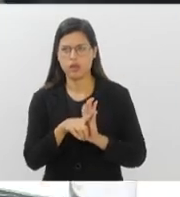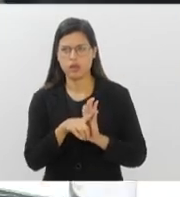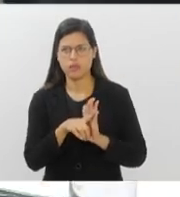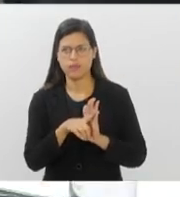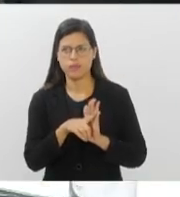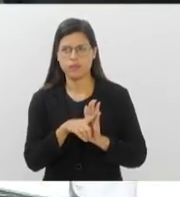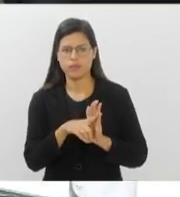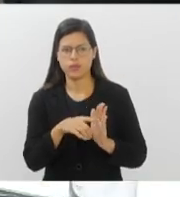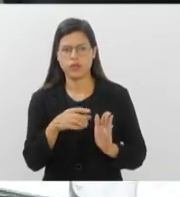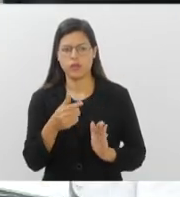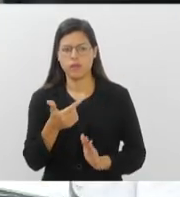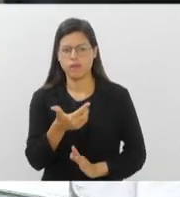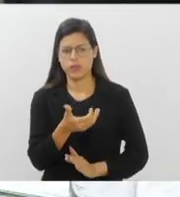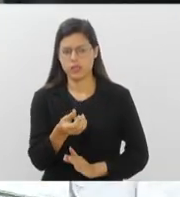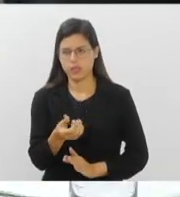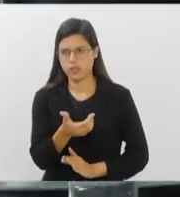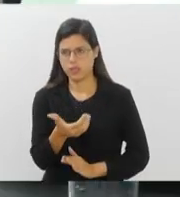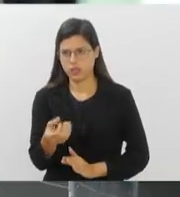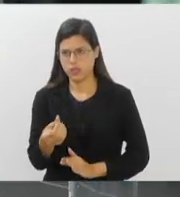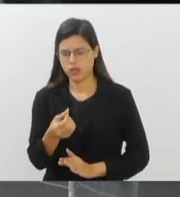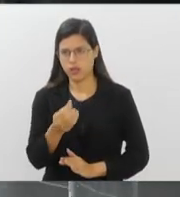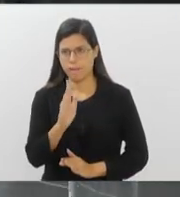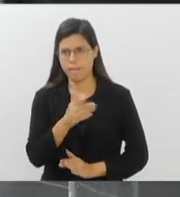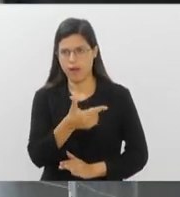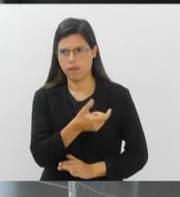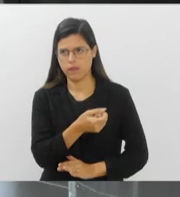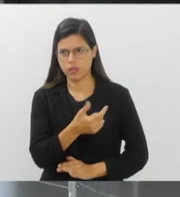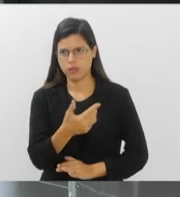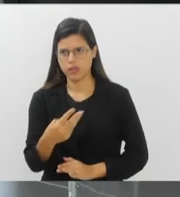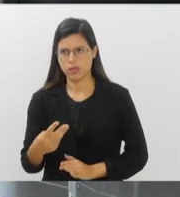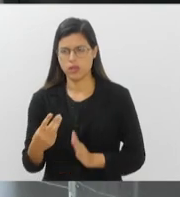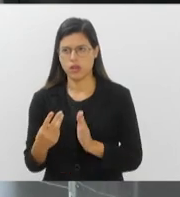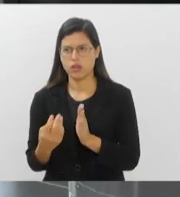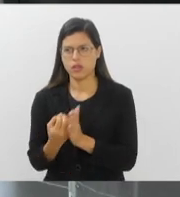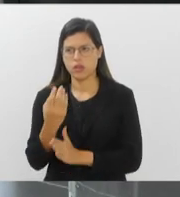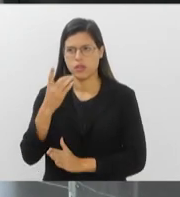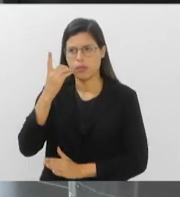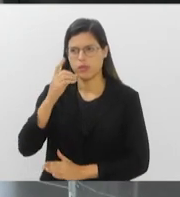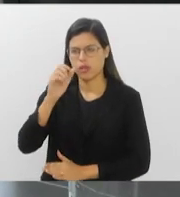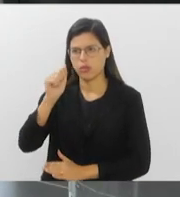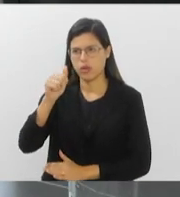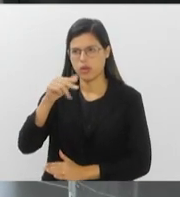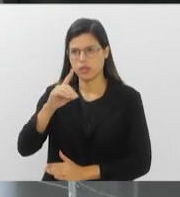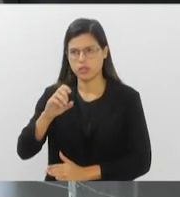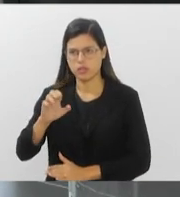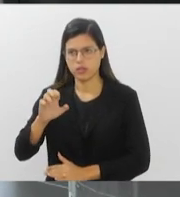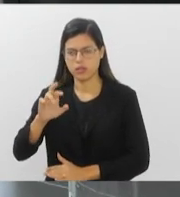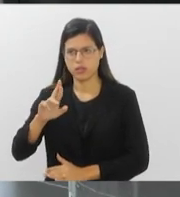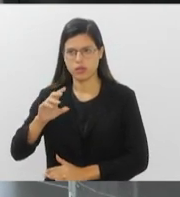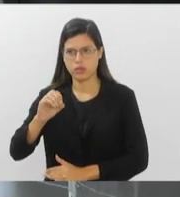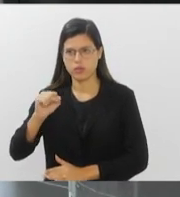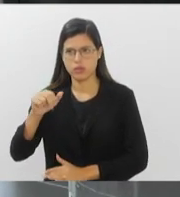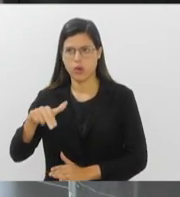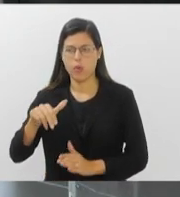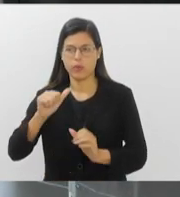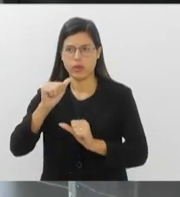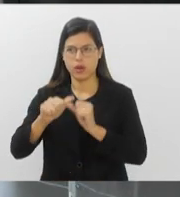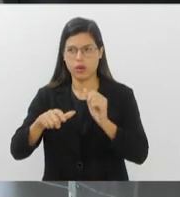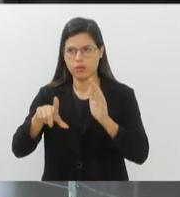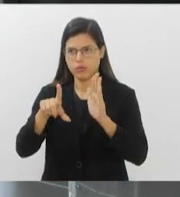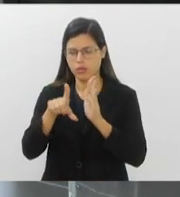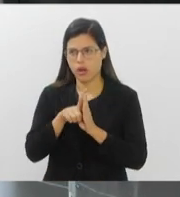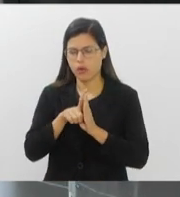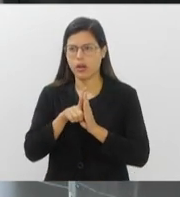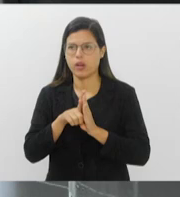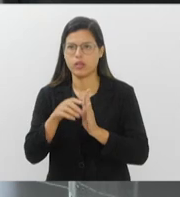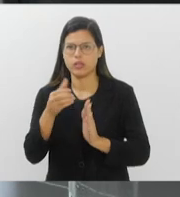o projeto de lei 2660 de 23, de autoria do deputado Anderson Moraes, que altera a lei 5.645 de 6